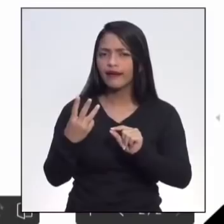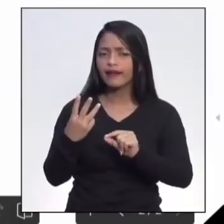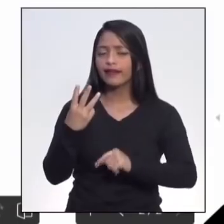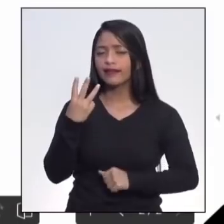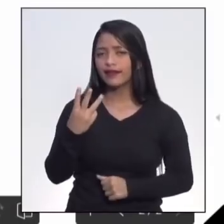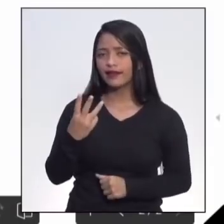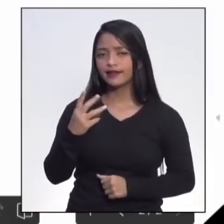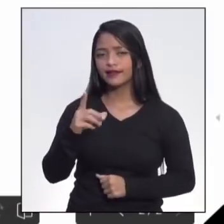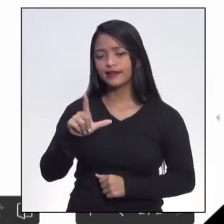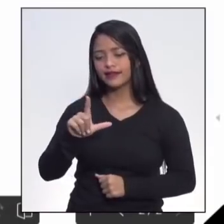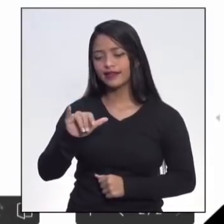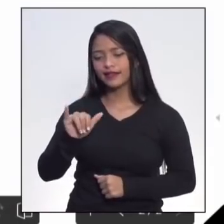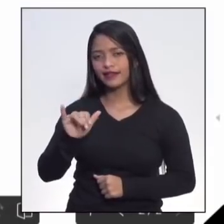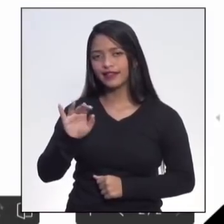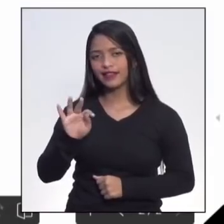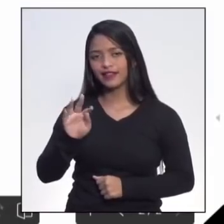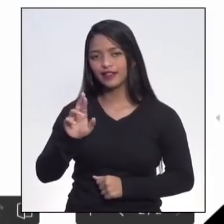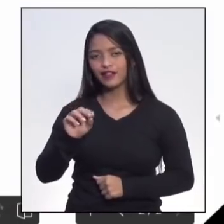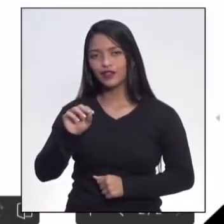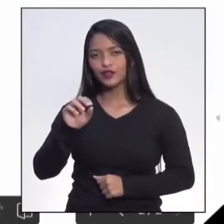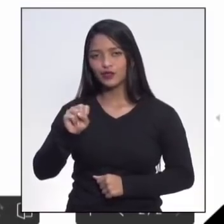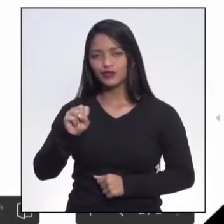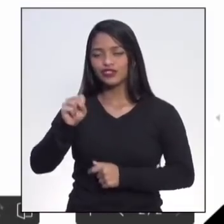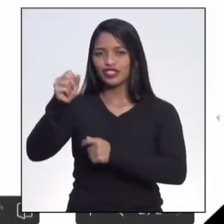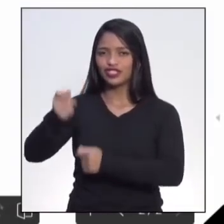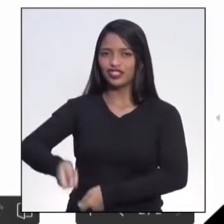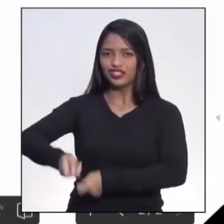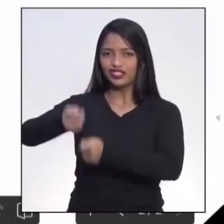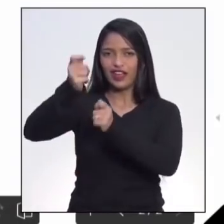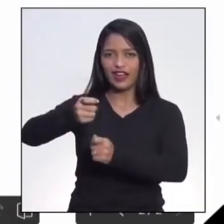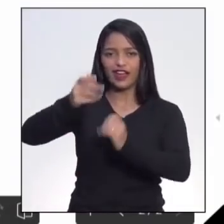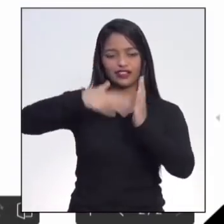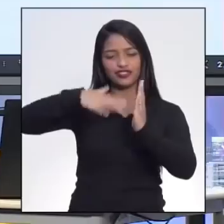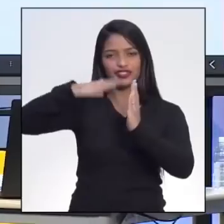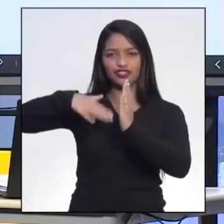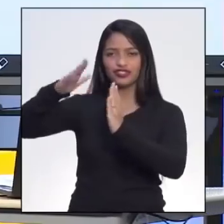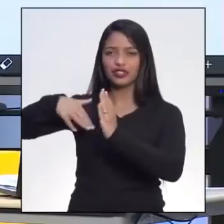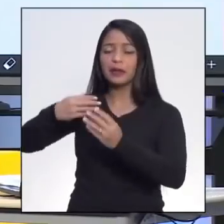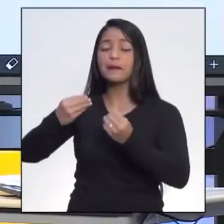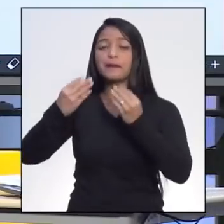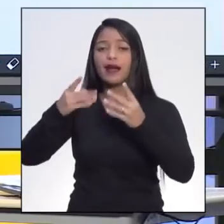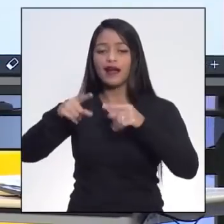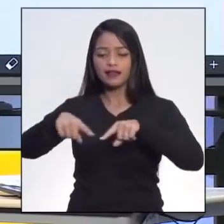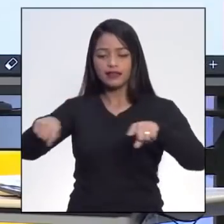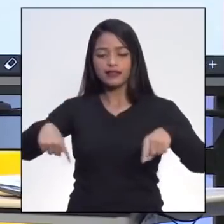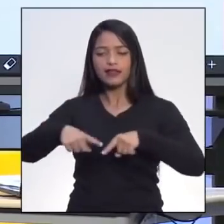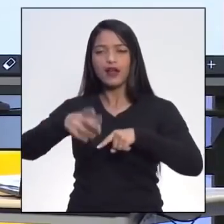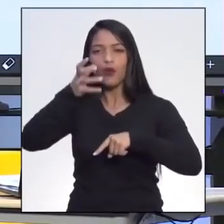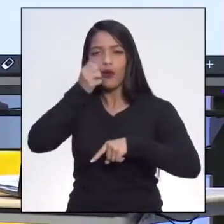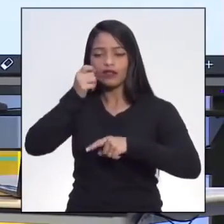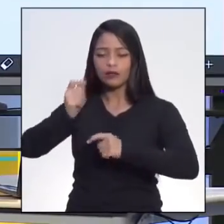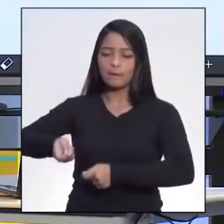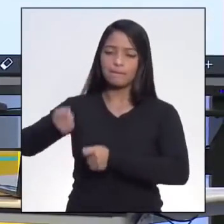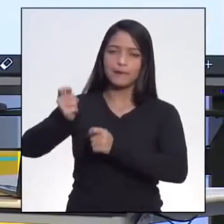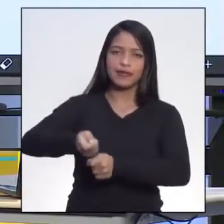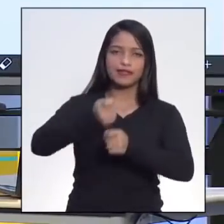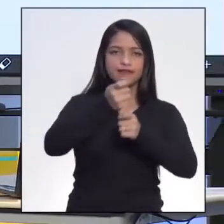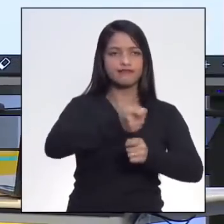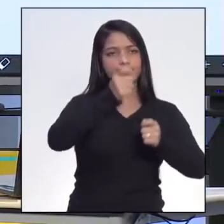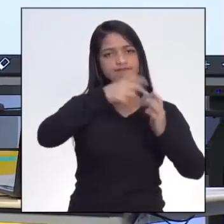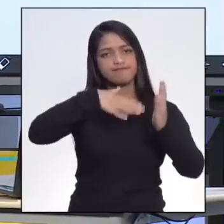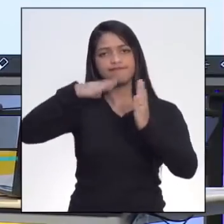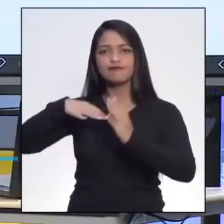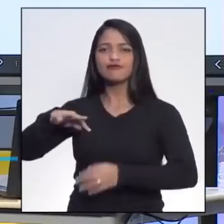3 litros de tinta para poder pintar meu quarto todo. Até